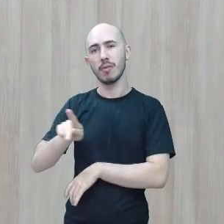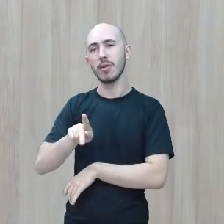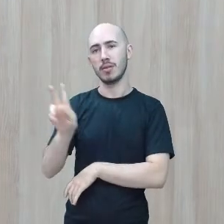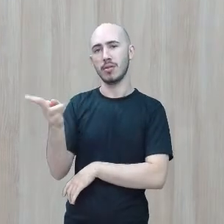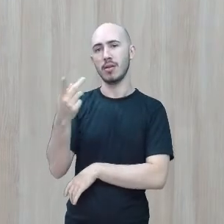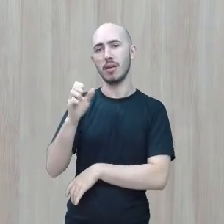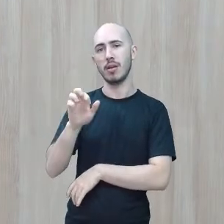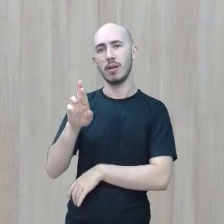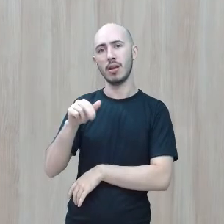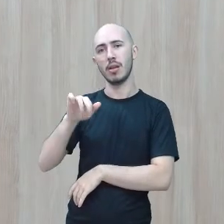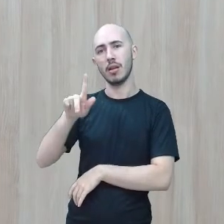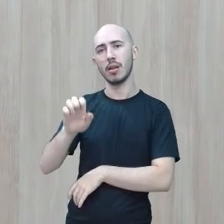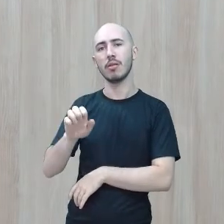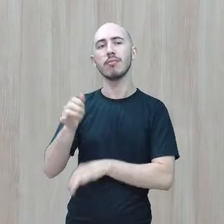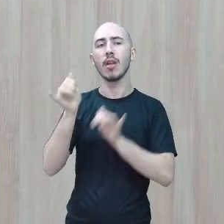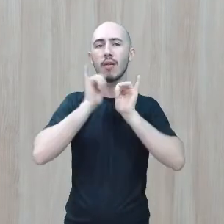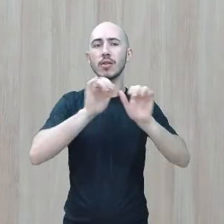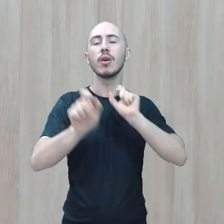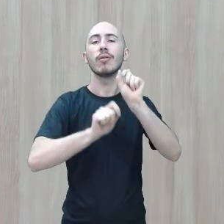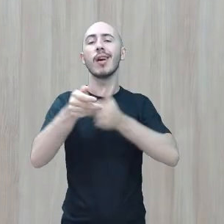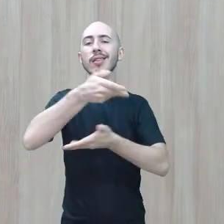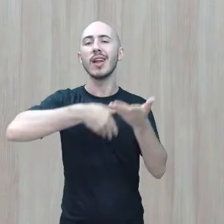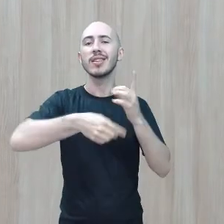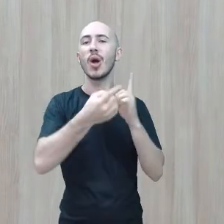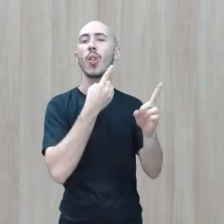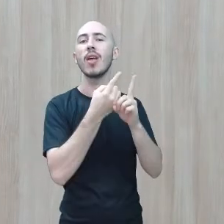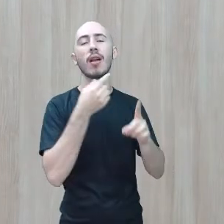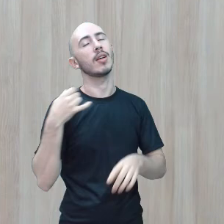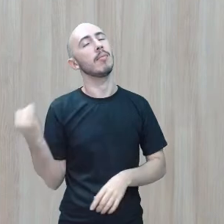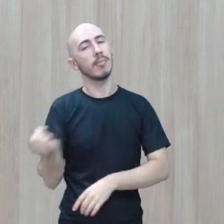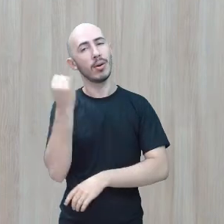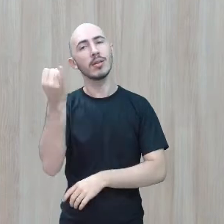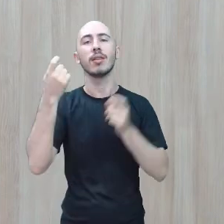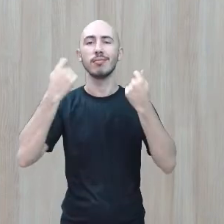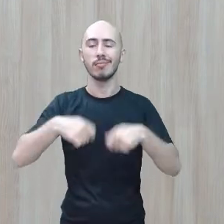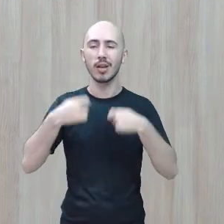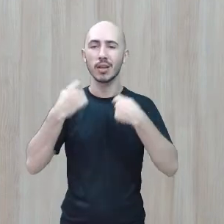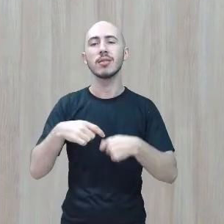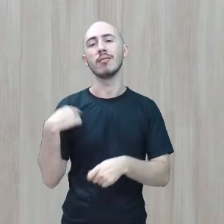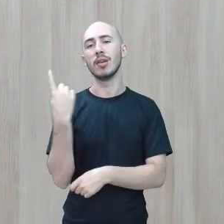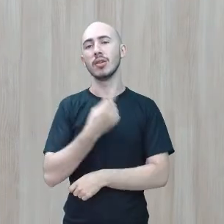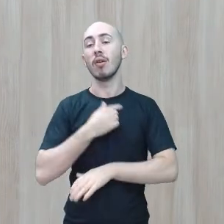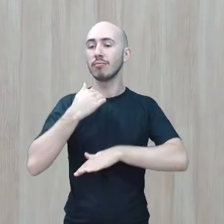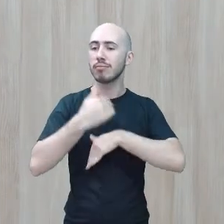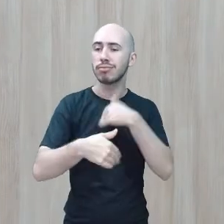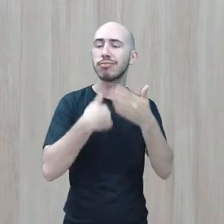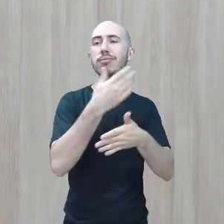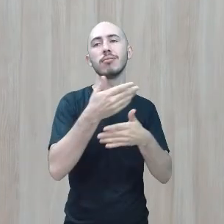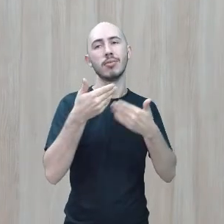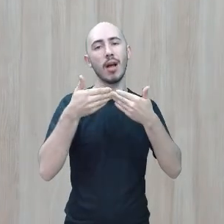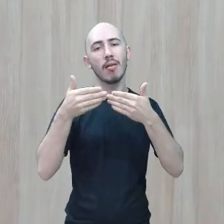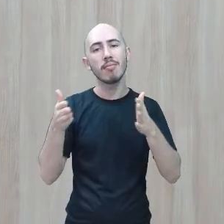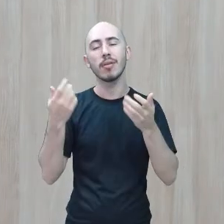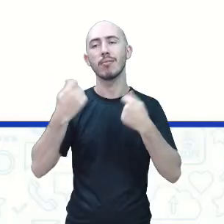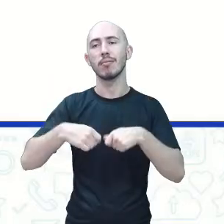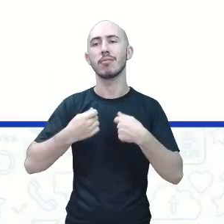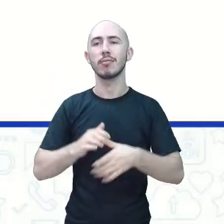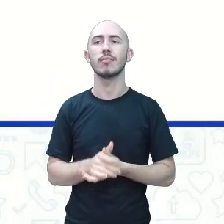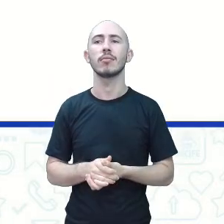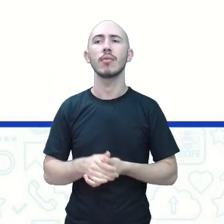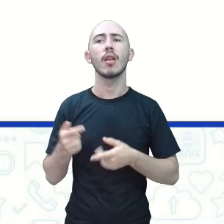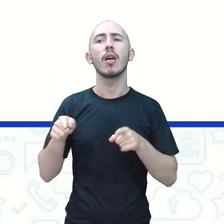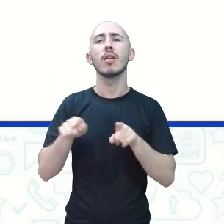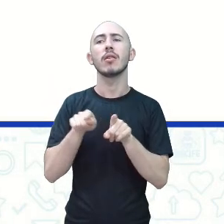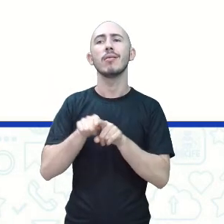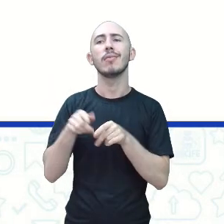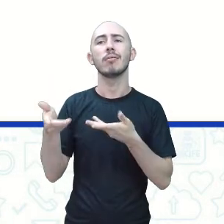o diálogo é importante, a gente não constrói nada se a gente não abre para o diálogo, certo? E